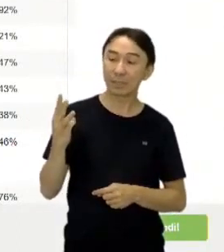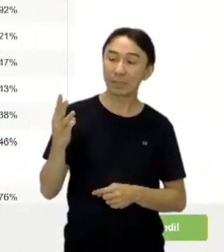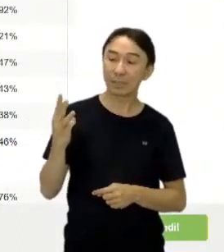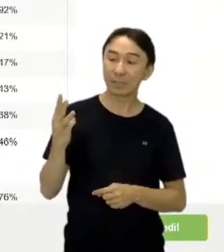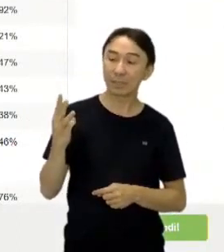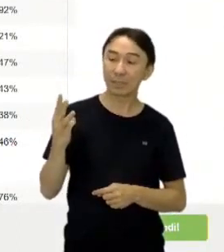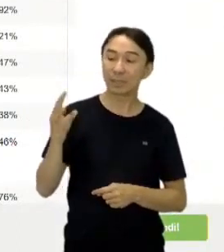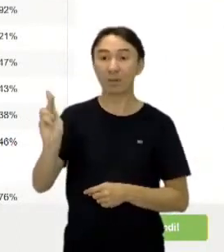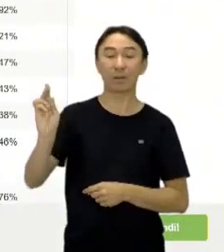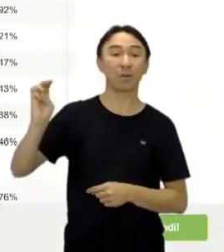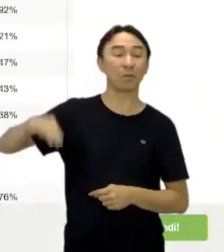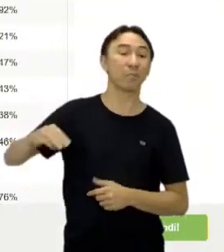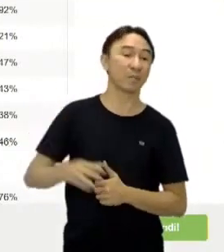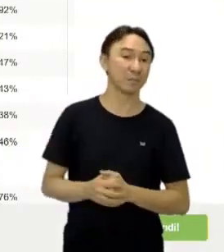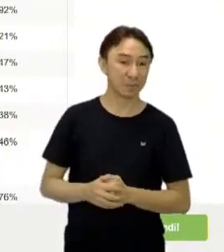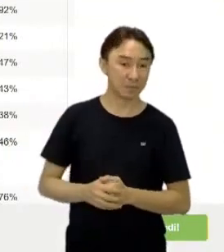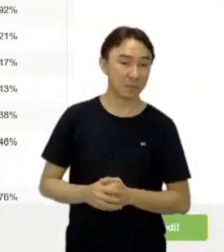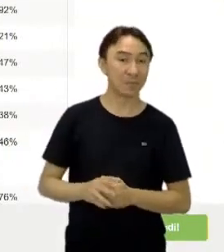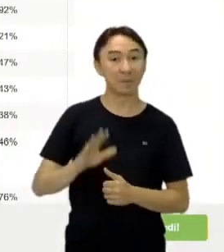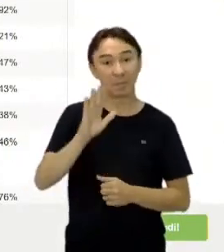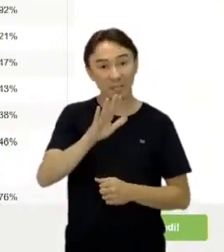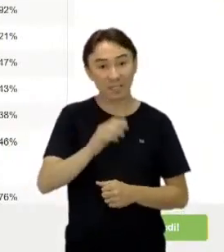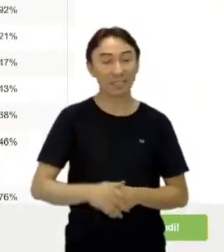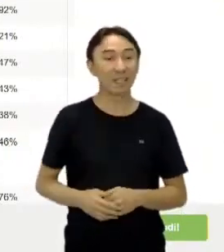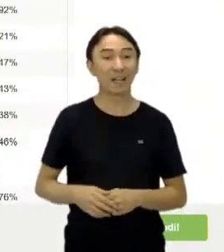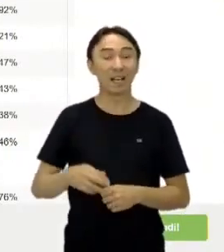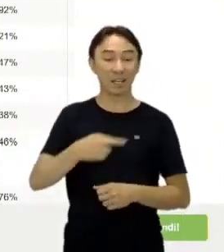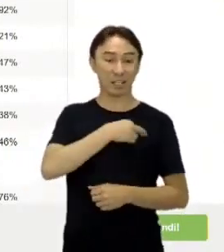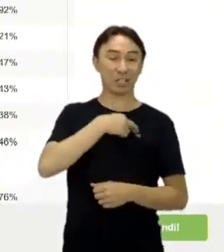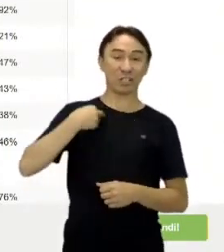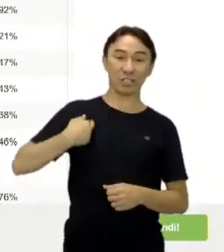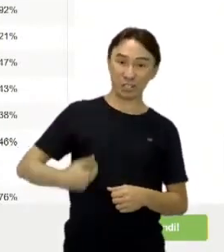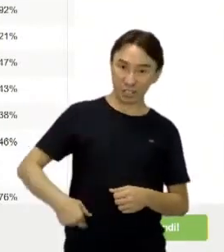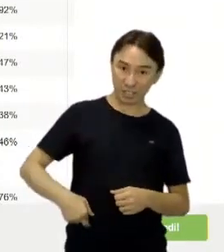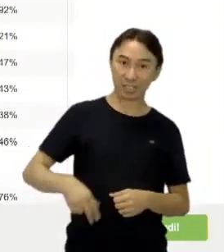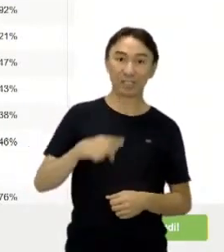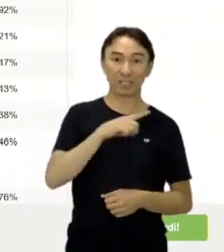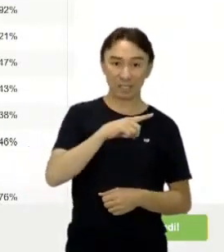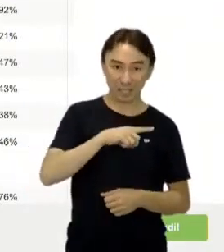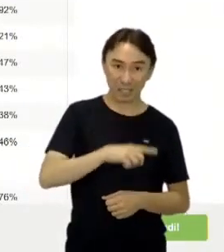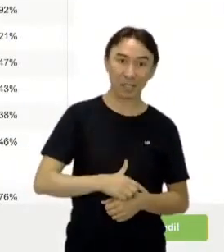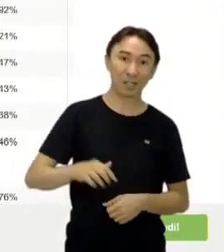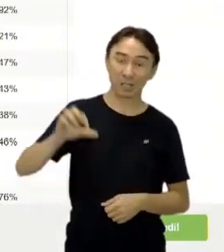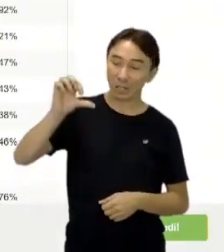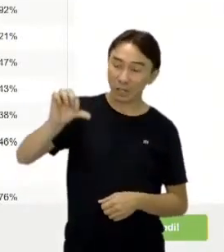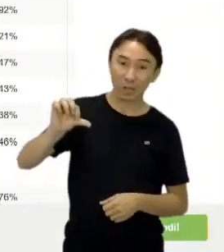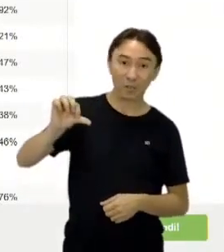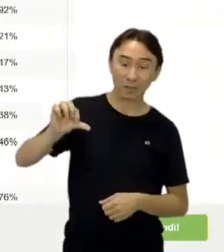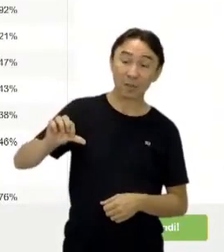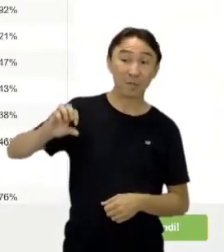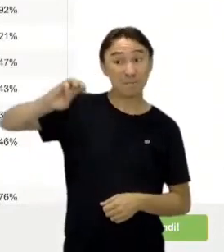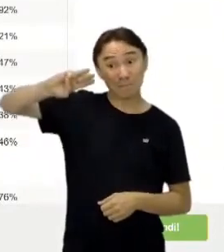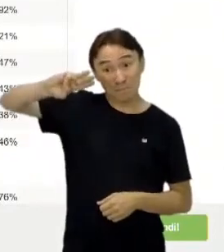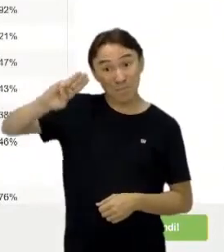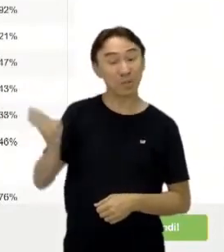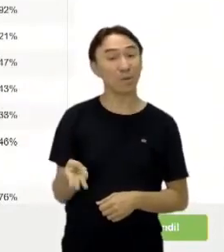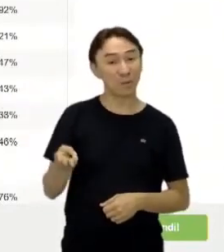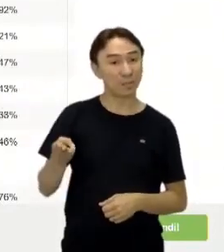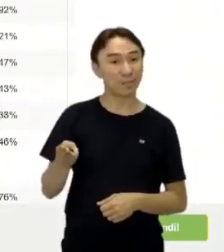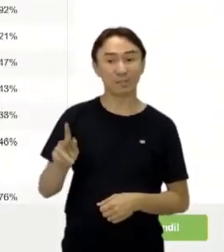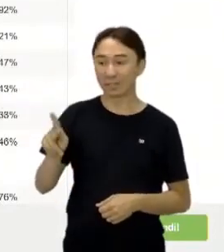153 habitantes por quilômetro quadrado, tem um pouco mais de 9 milhões de quilômetros quadrados. Vejam